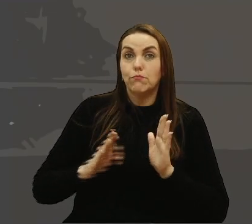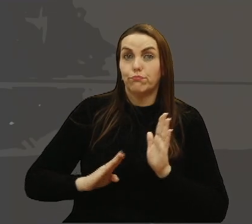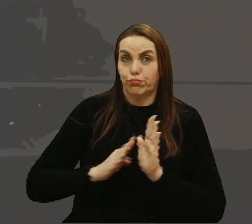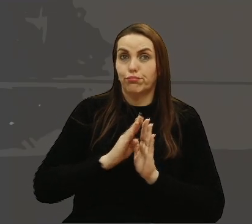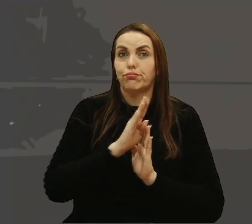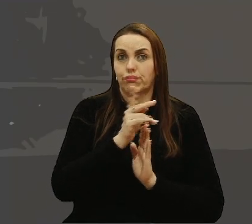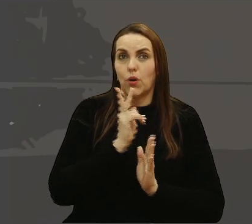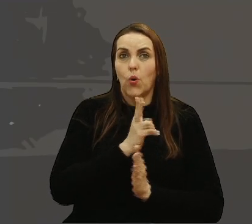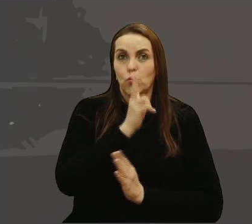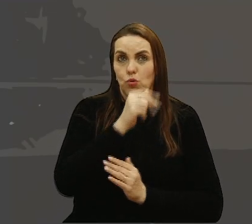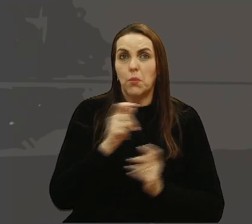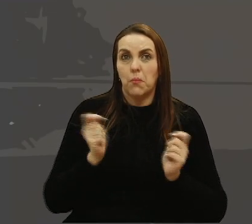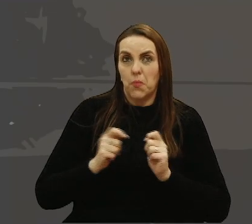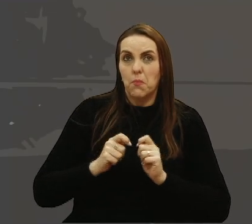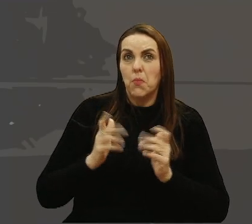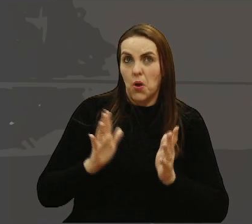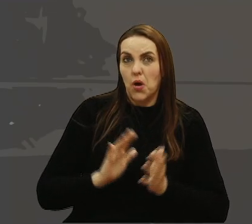mais.